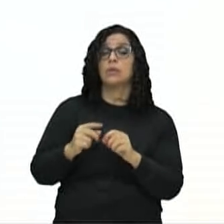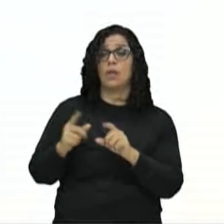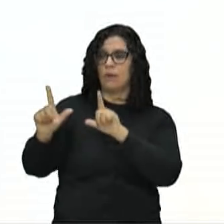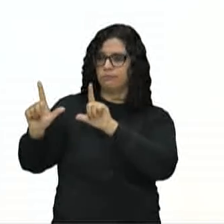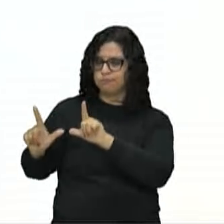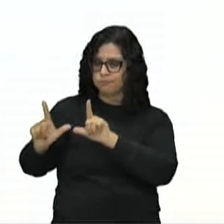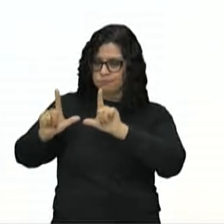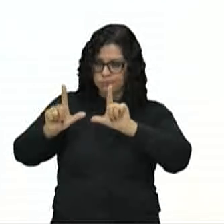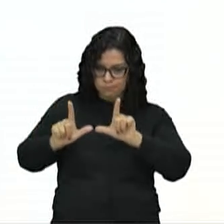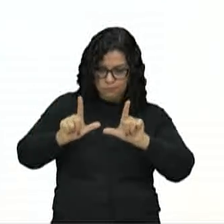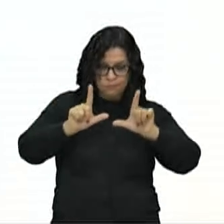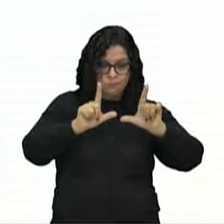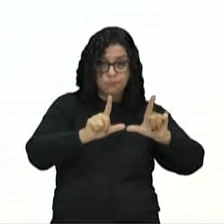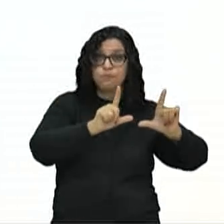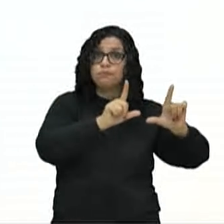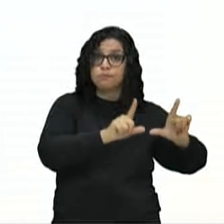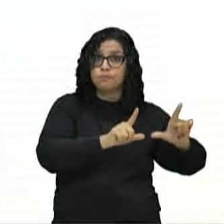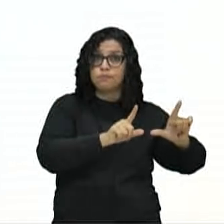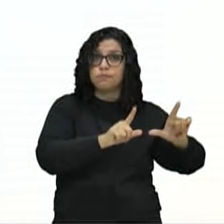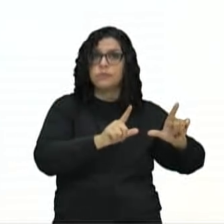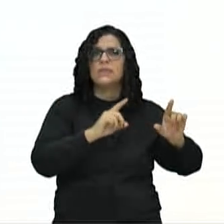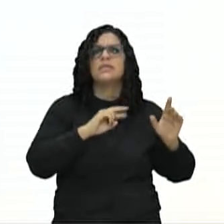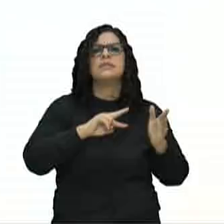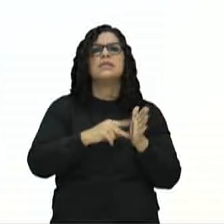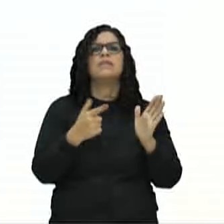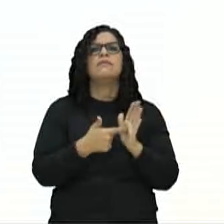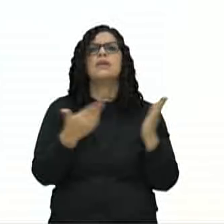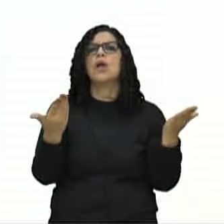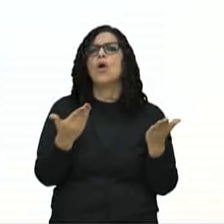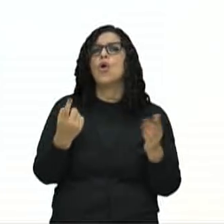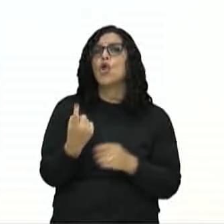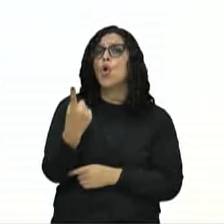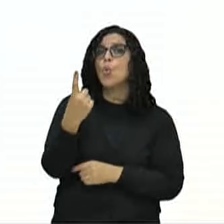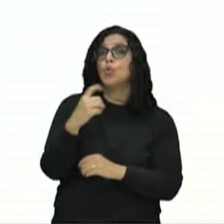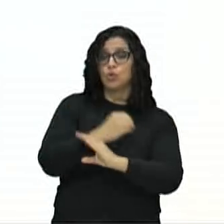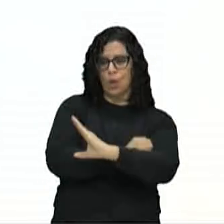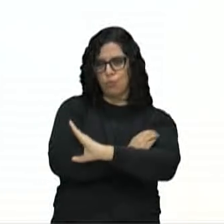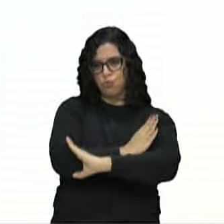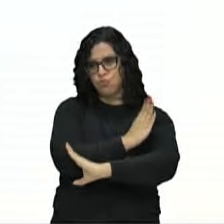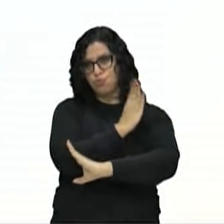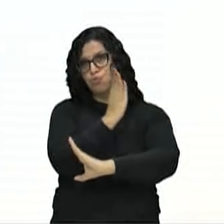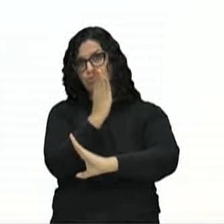de acontecimentos se dá no período de um único dia dentro de algumas